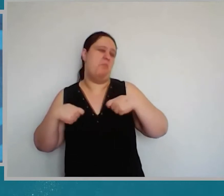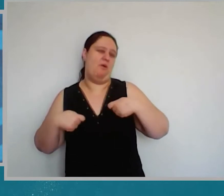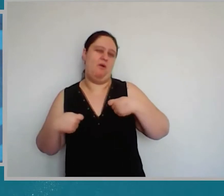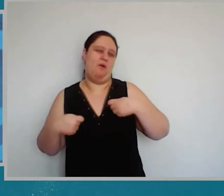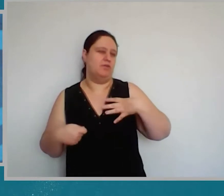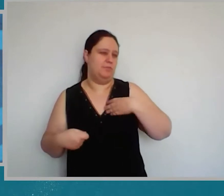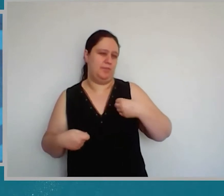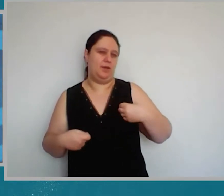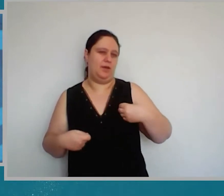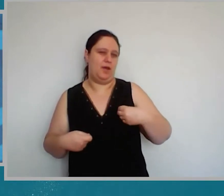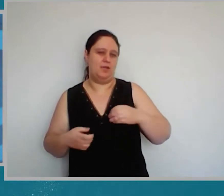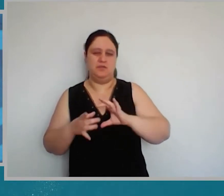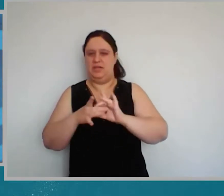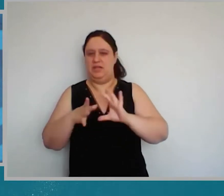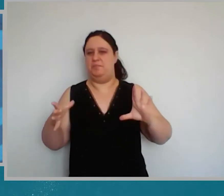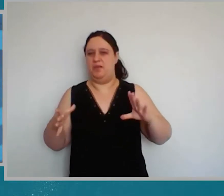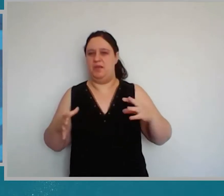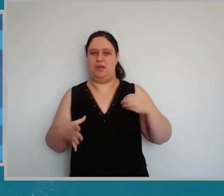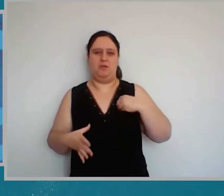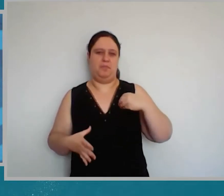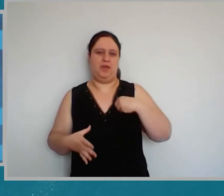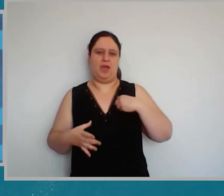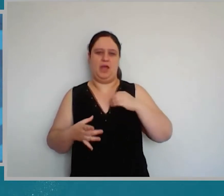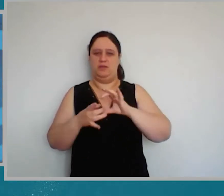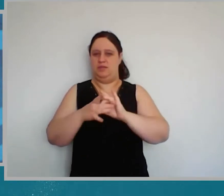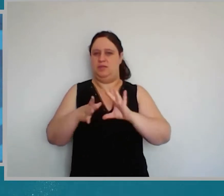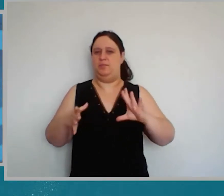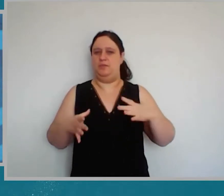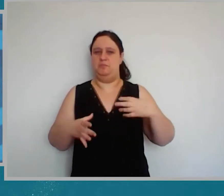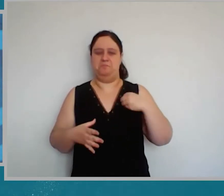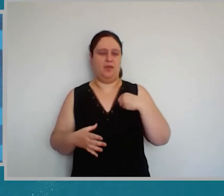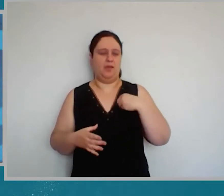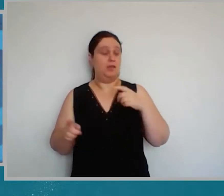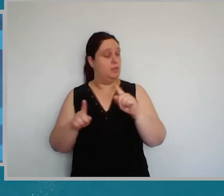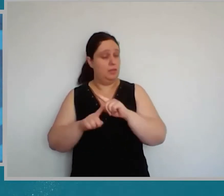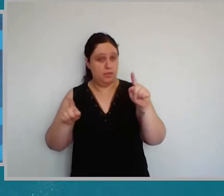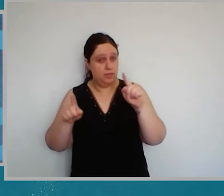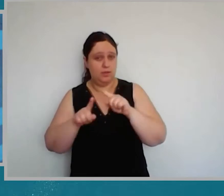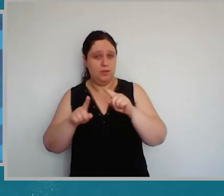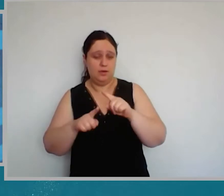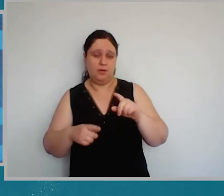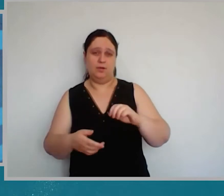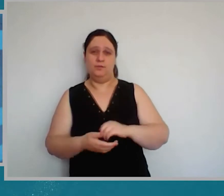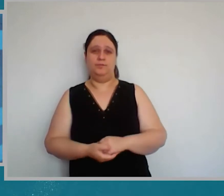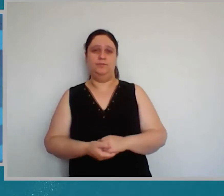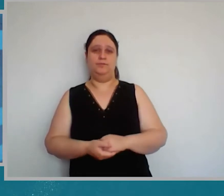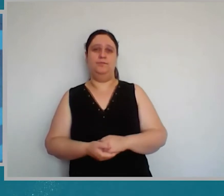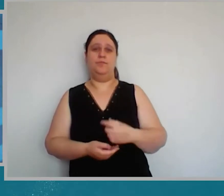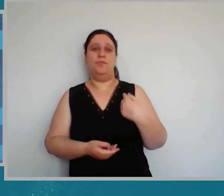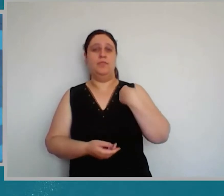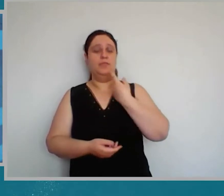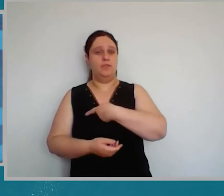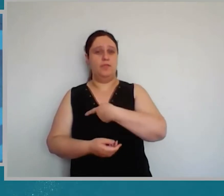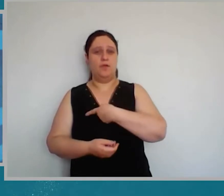dizermos, liberou geral, vamos pecar. Não. Nós somos um povo chamado.